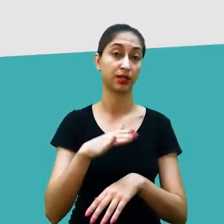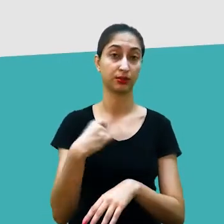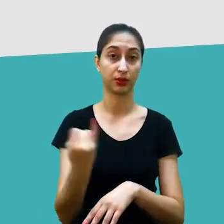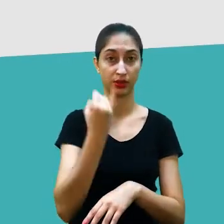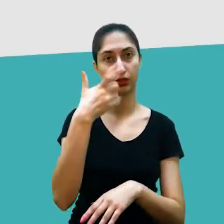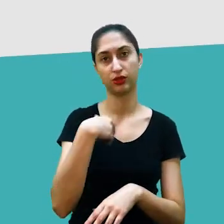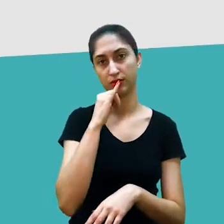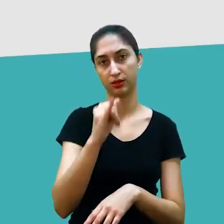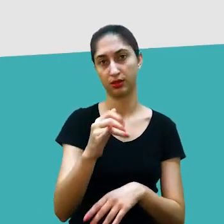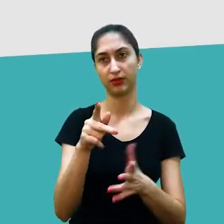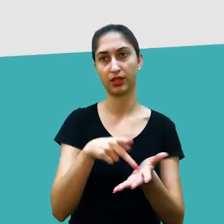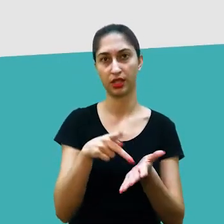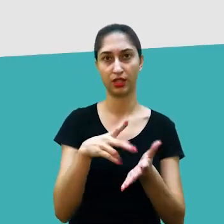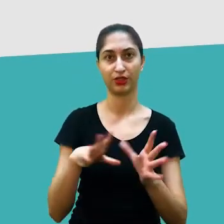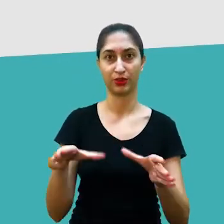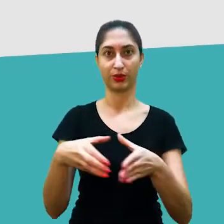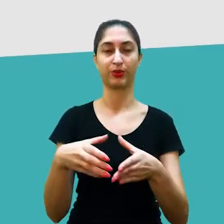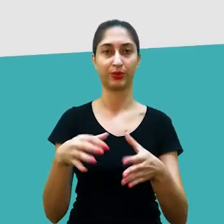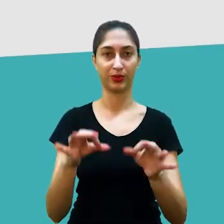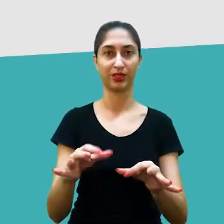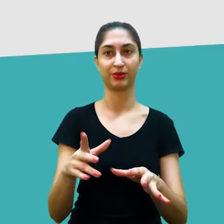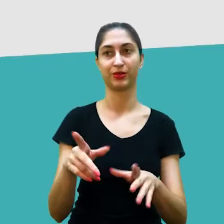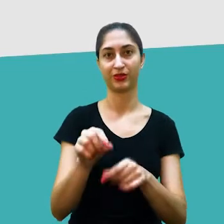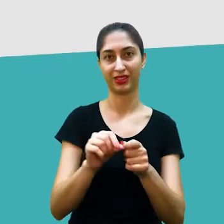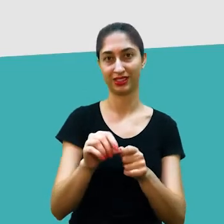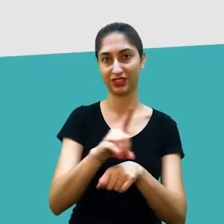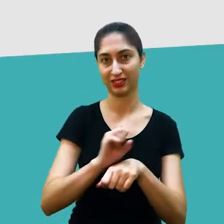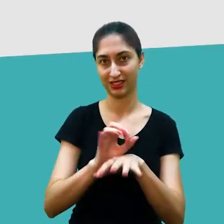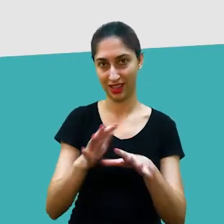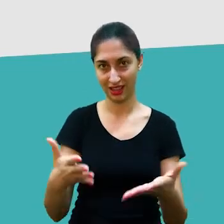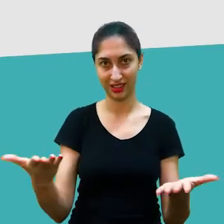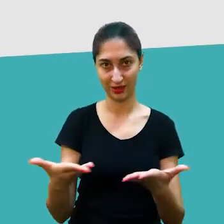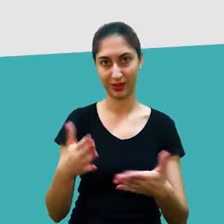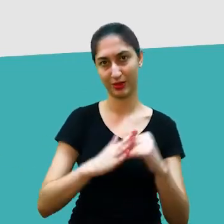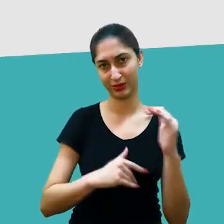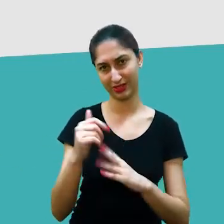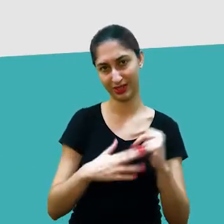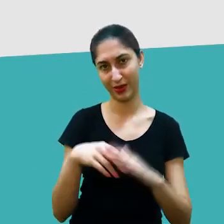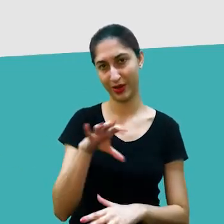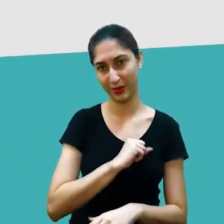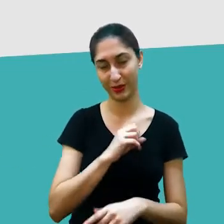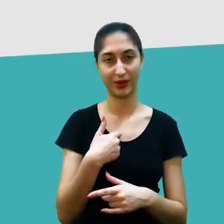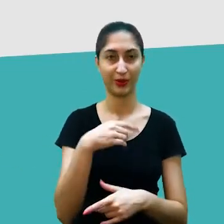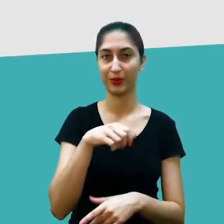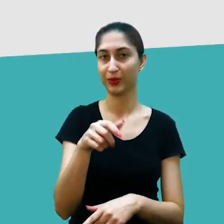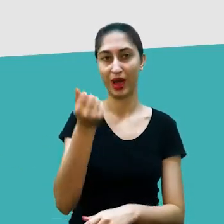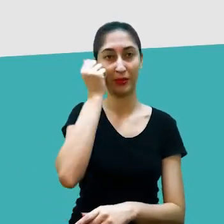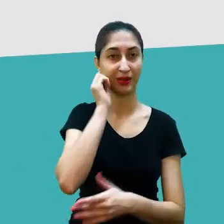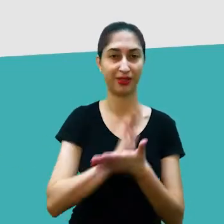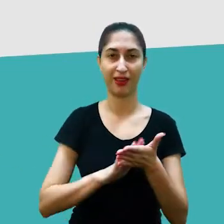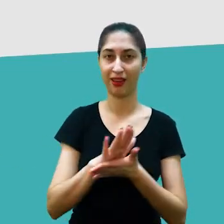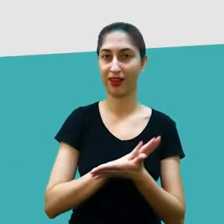toda essa turma, essa galera que está fazendo design, que é uma profissão tão apaixonante, eu não me arrependo nem